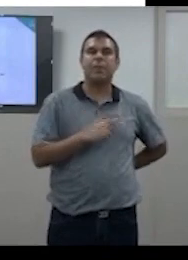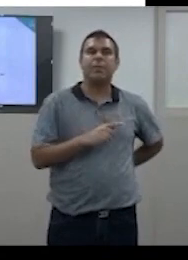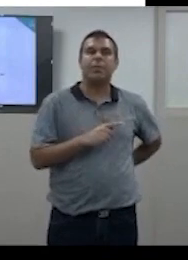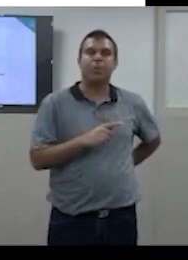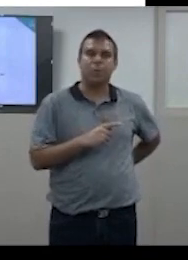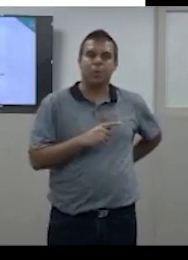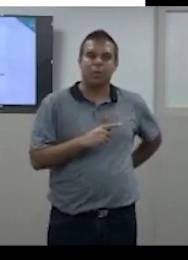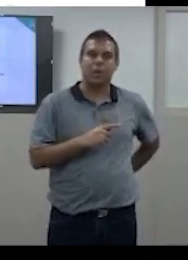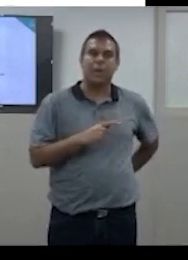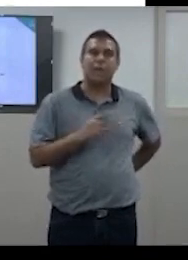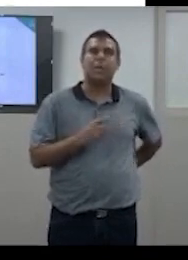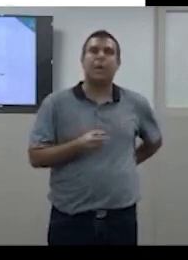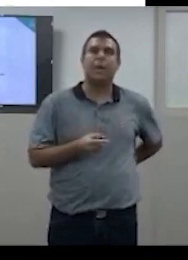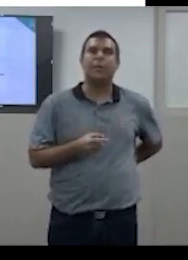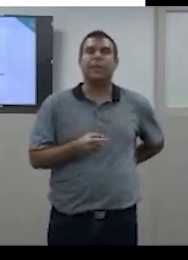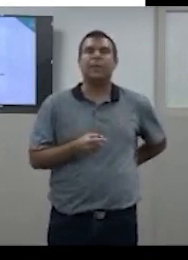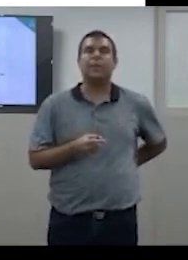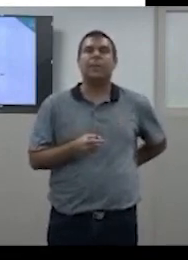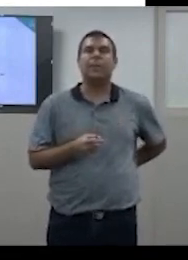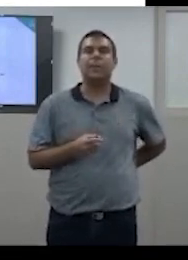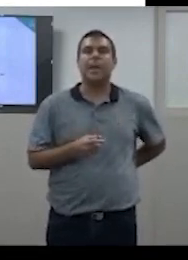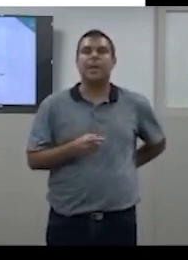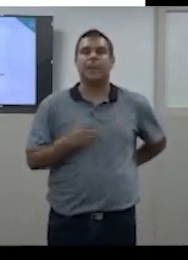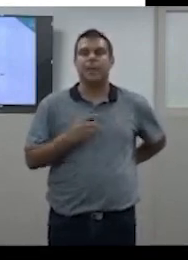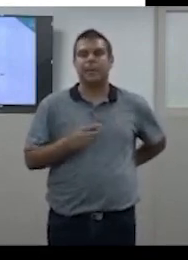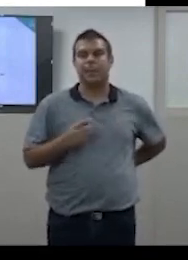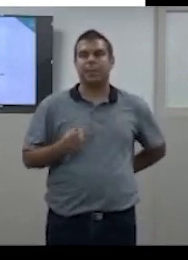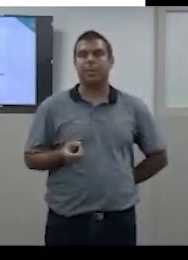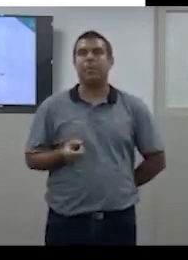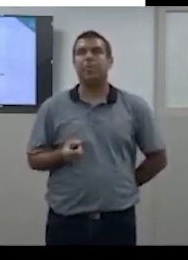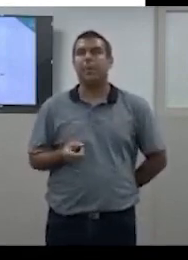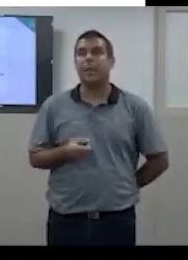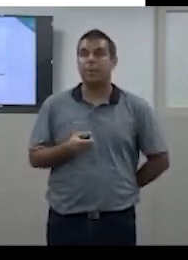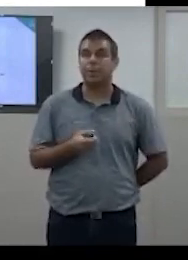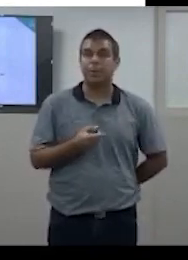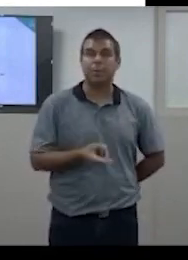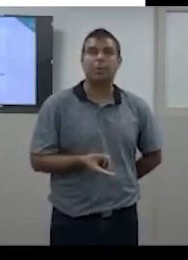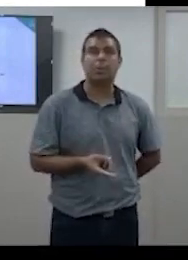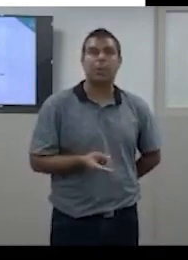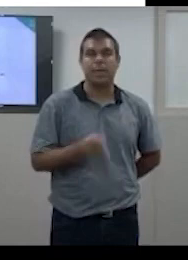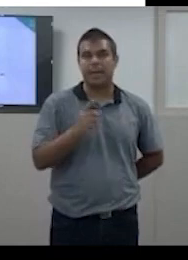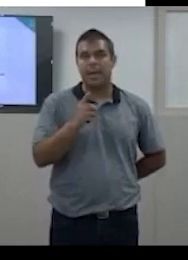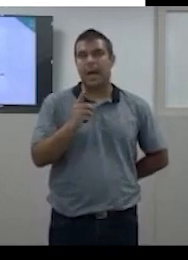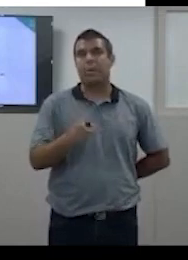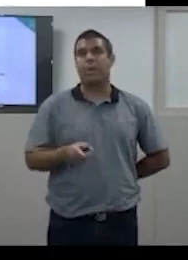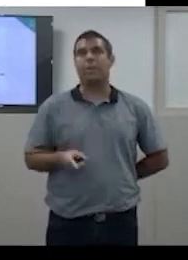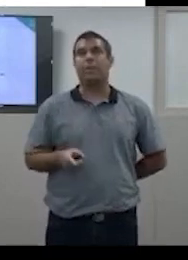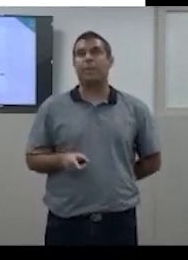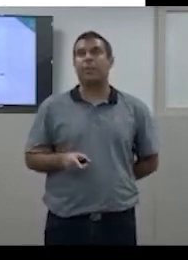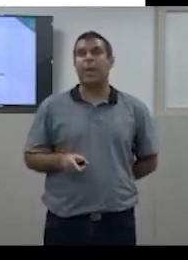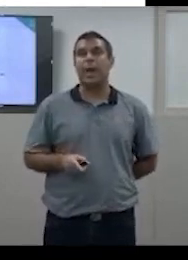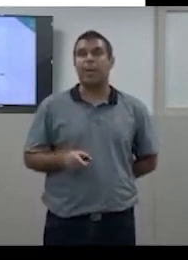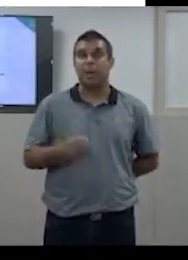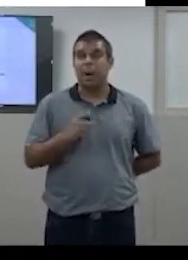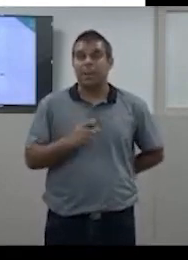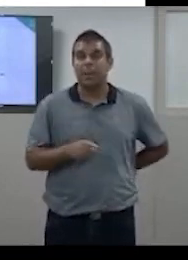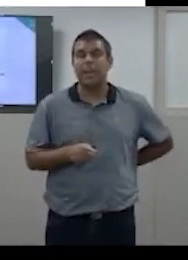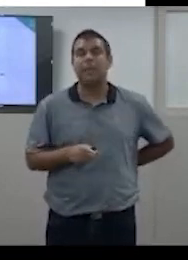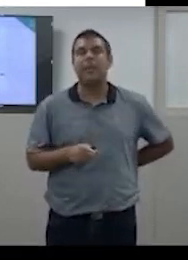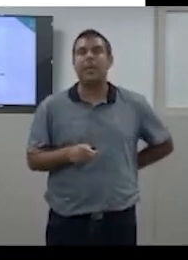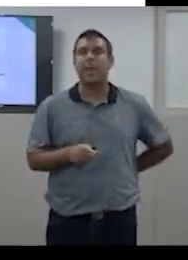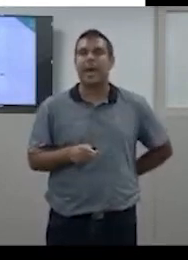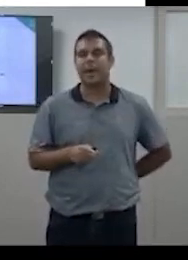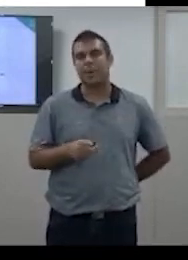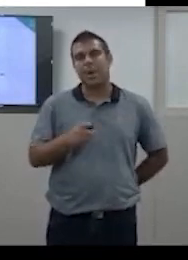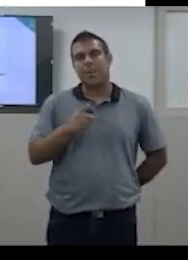então a gente tinha visto no outro que o gráfico que estava sendo apresentado era a temperatura por quantidade de calor em um outro componente, agora em específico é a água.